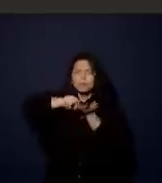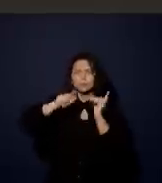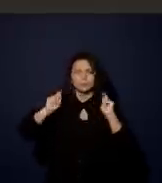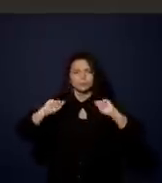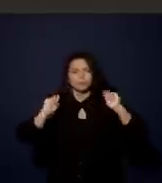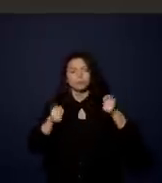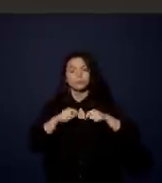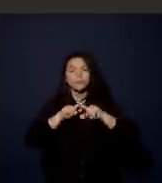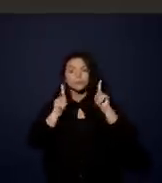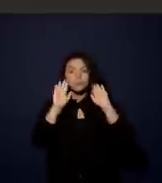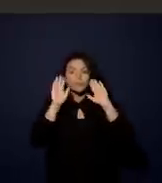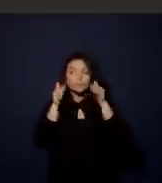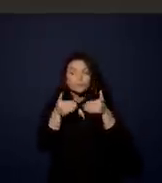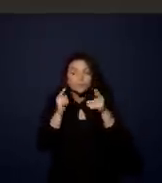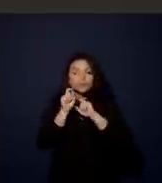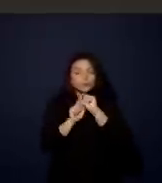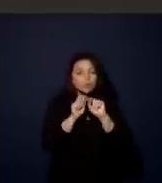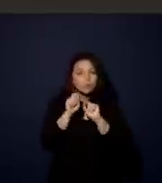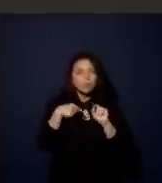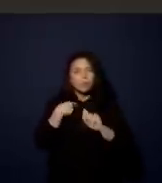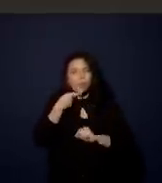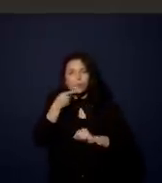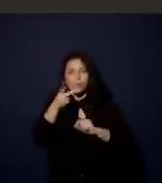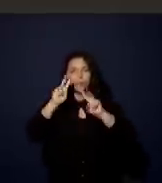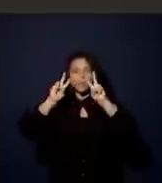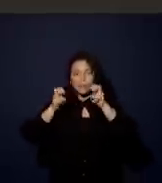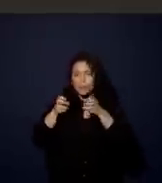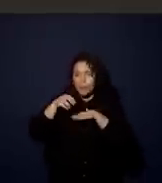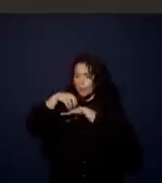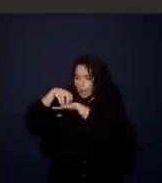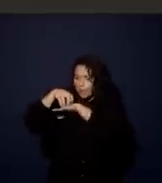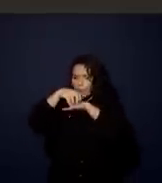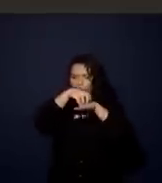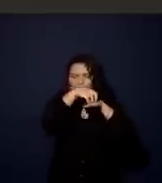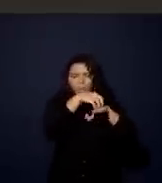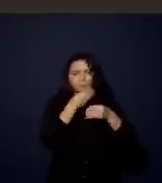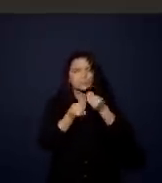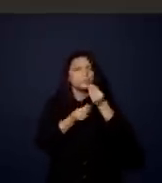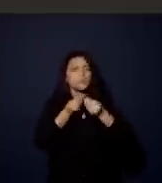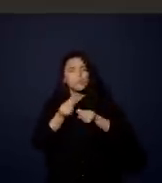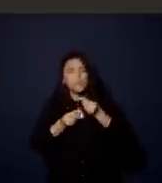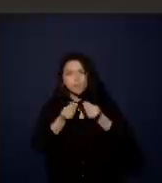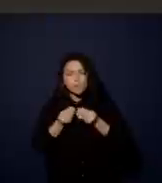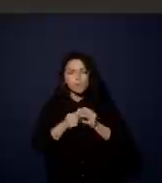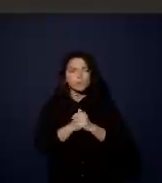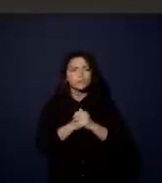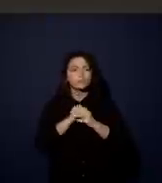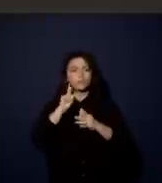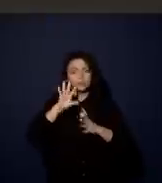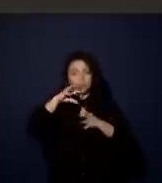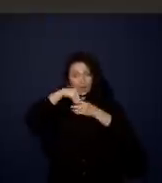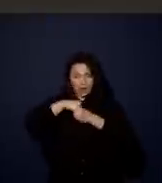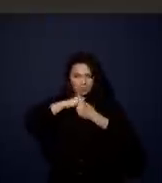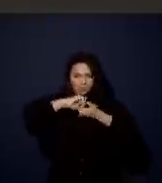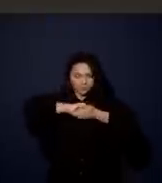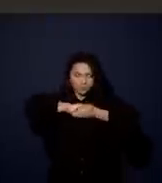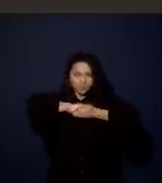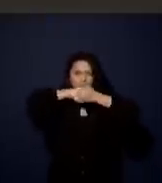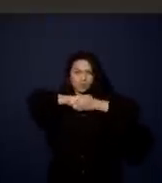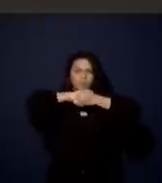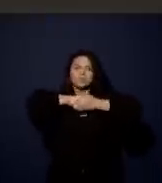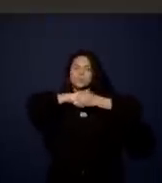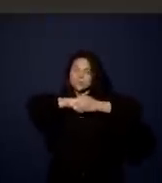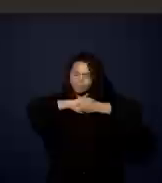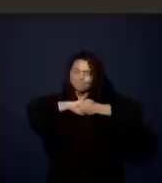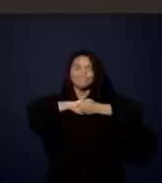foco aqui escolho falar sobre a logística no caso específico do Mercado Livre foi alvo